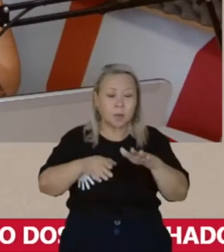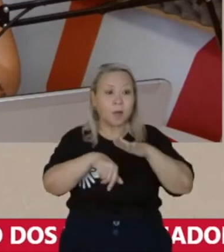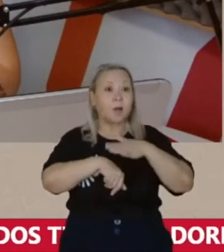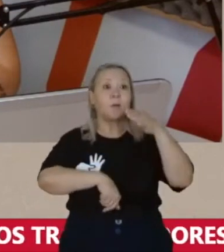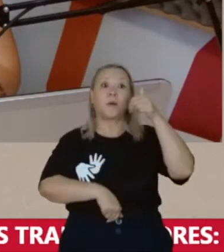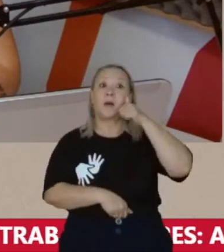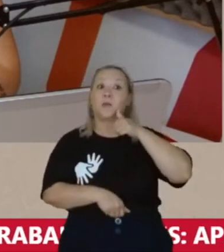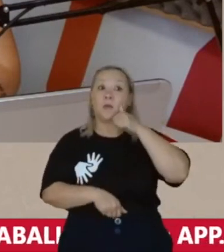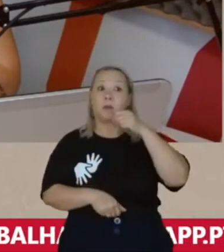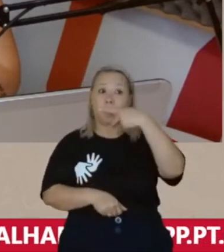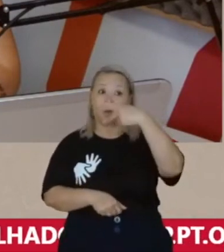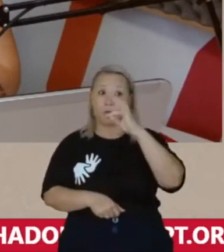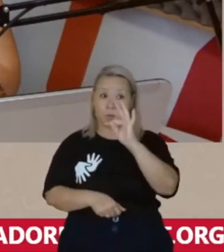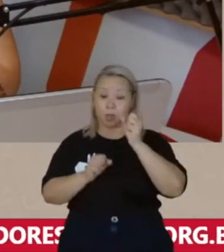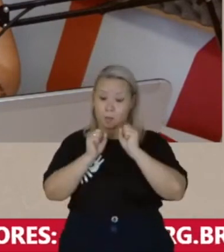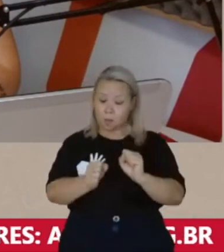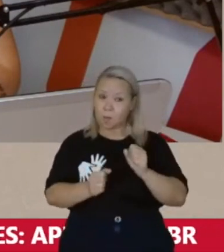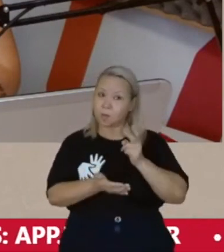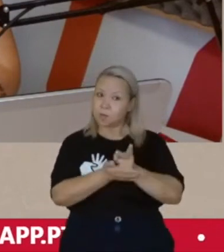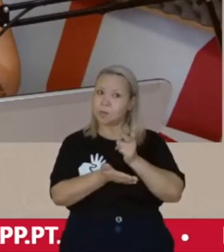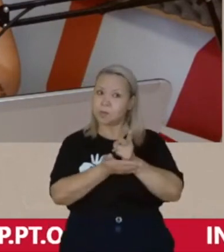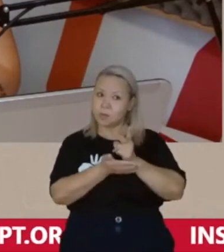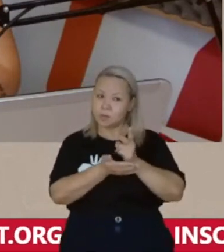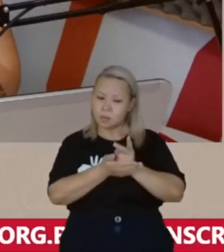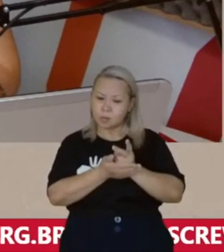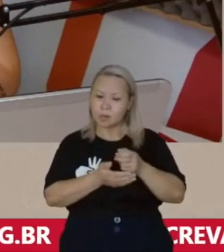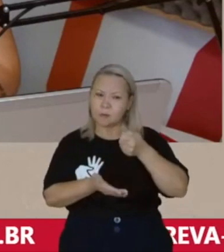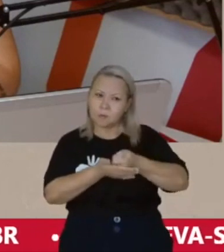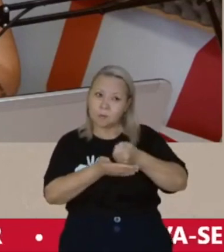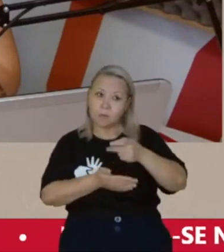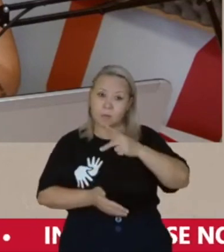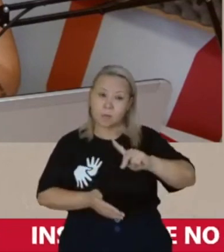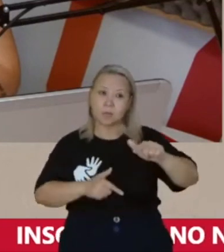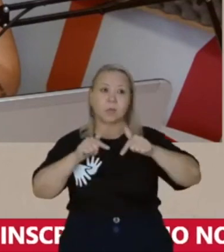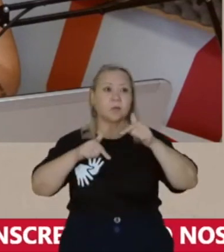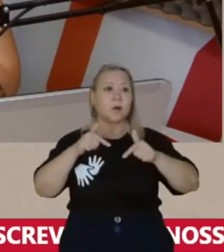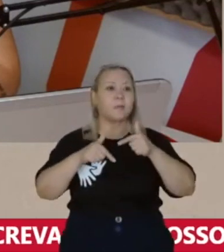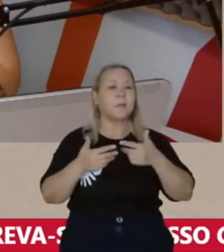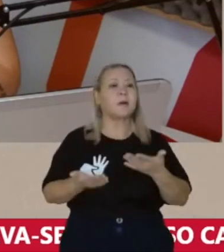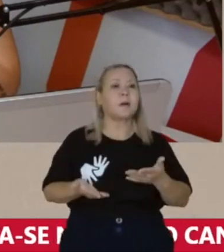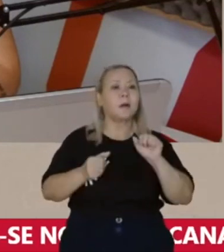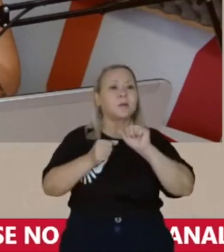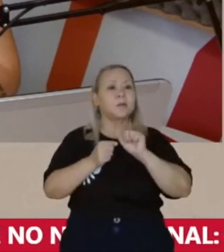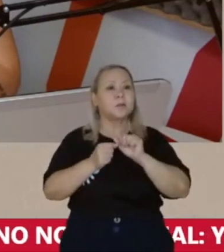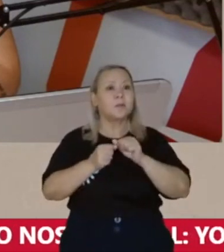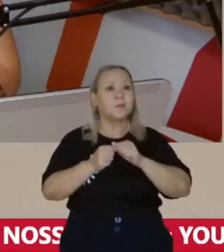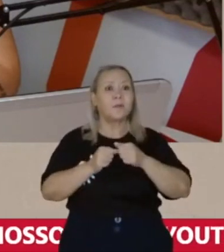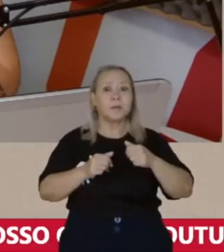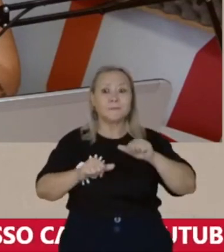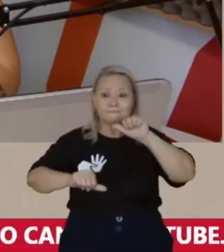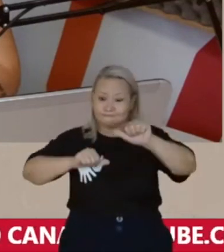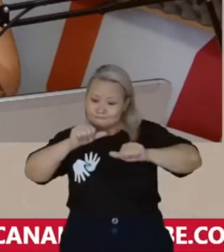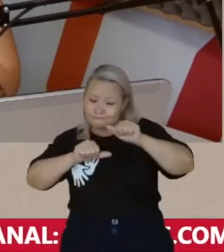mulheres, para que o PT possa continuar a cumprir a sua tarefa de fazer a revolução na